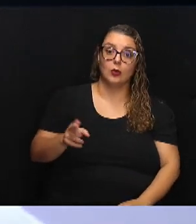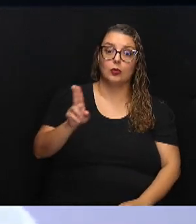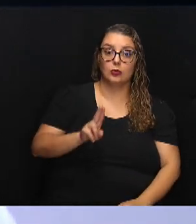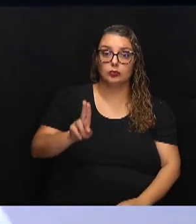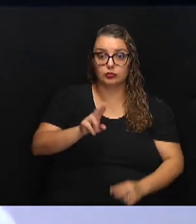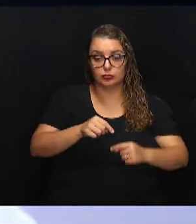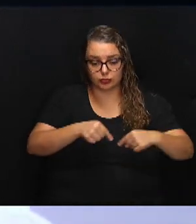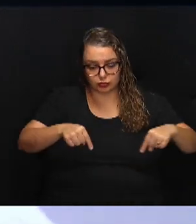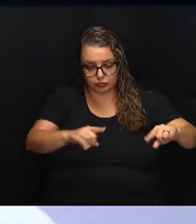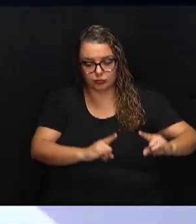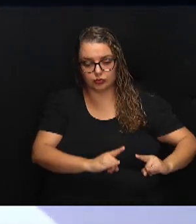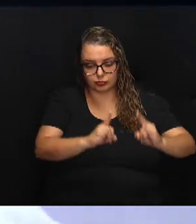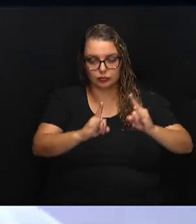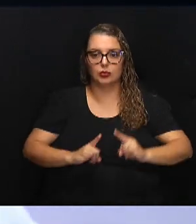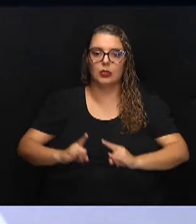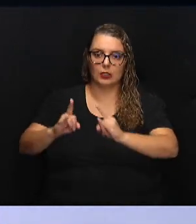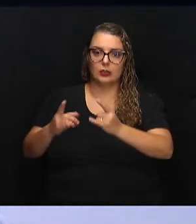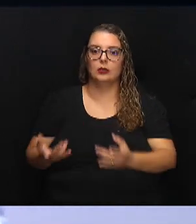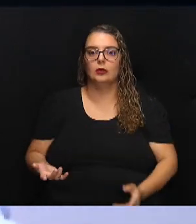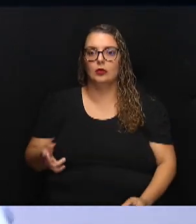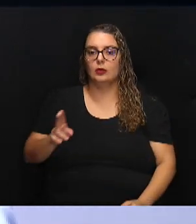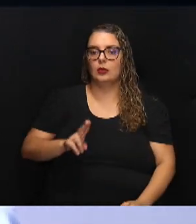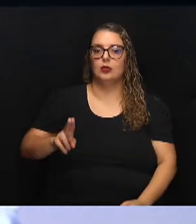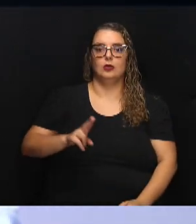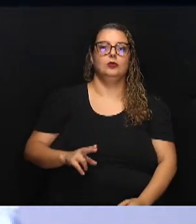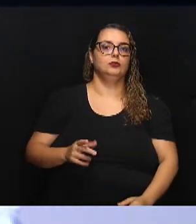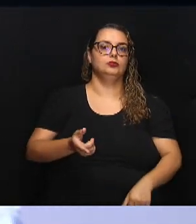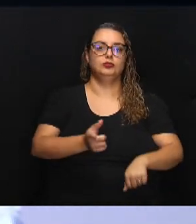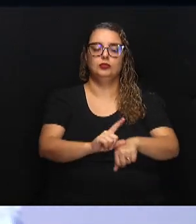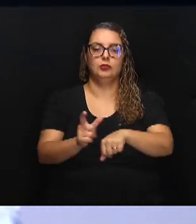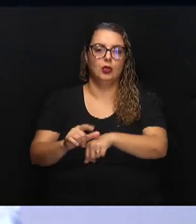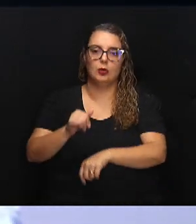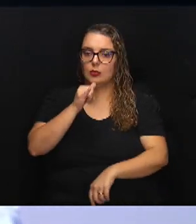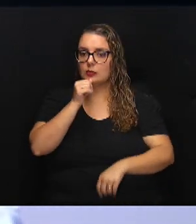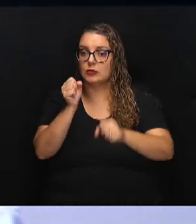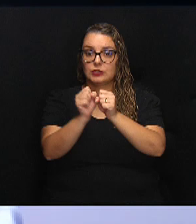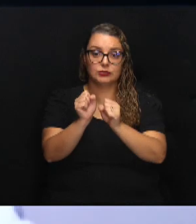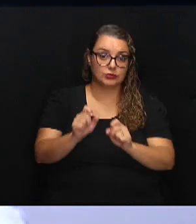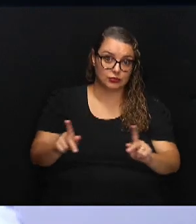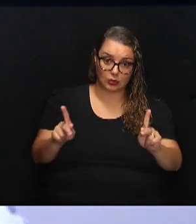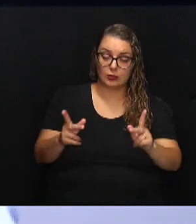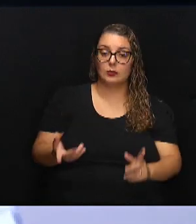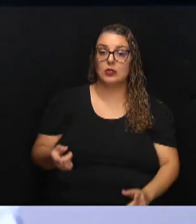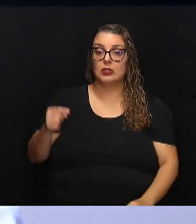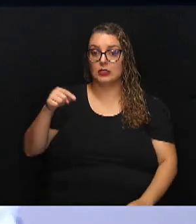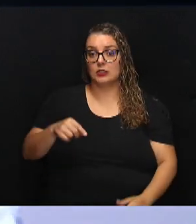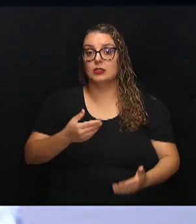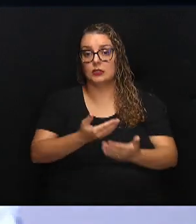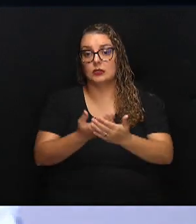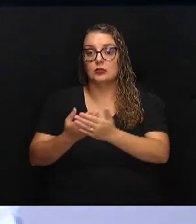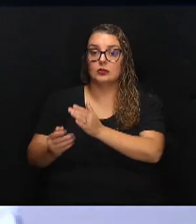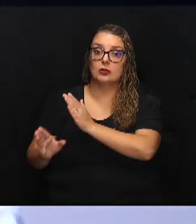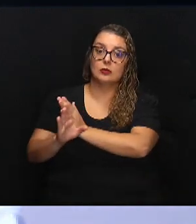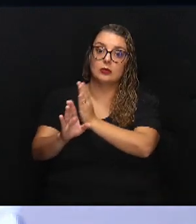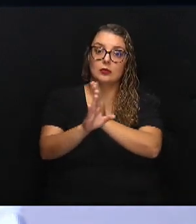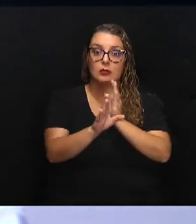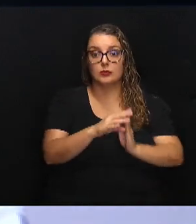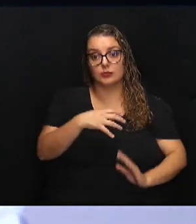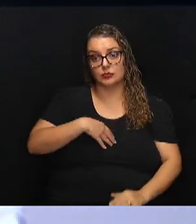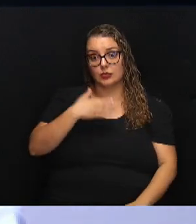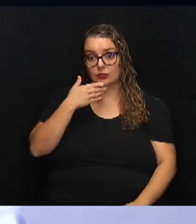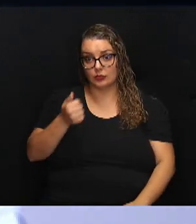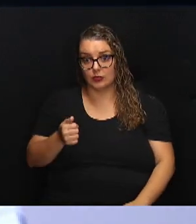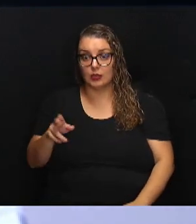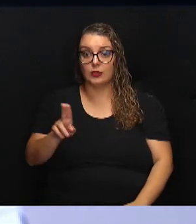condomínio, usos comerciais, por exemplo, shoppings. Então isso que o estudo vai identificar de maneira melhor. Ele vai utilizar